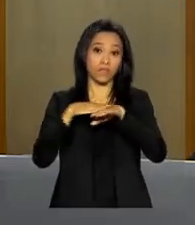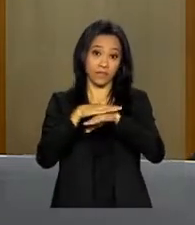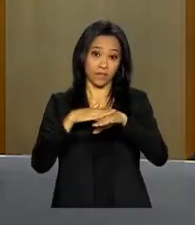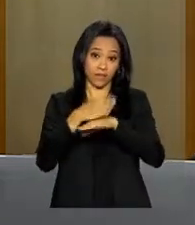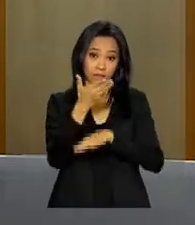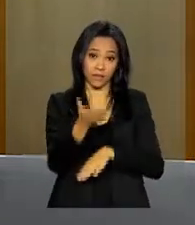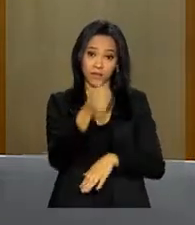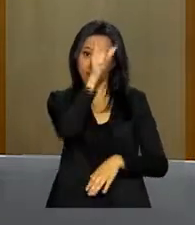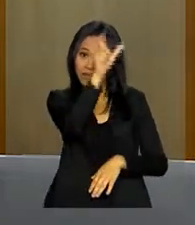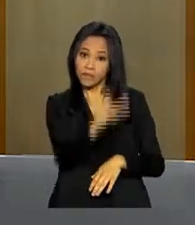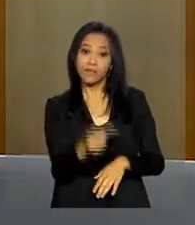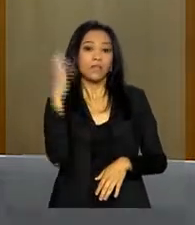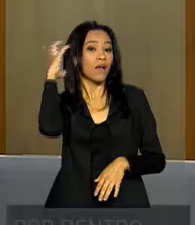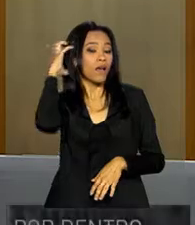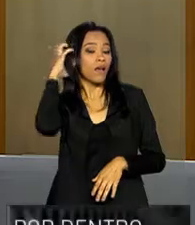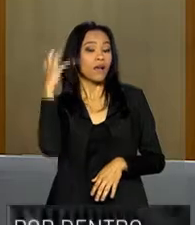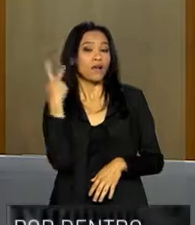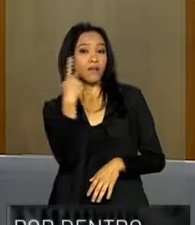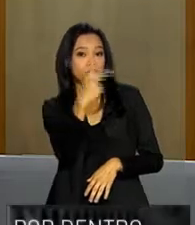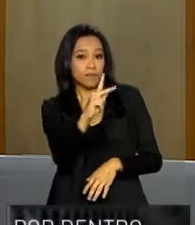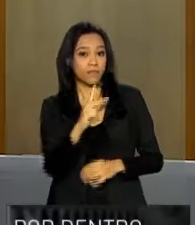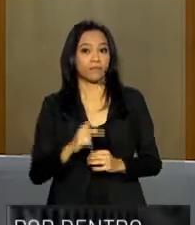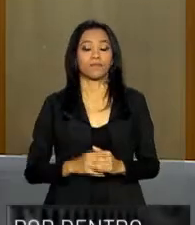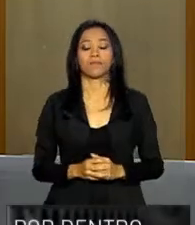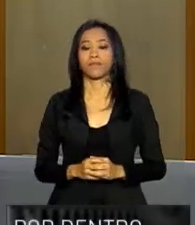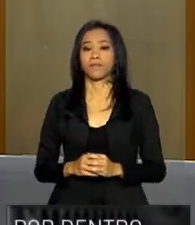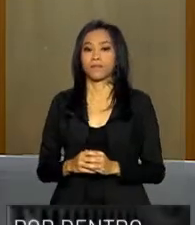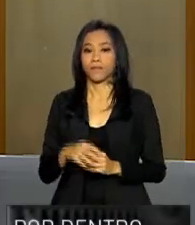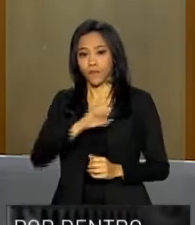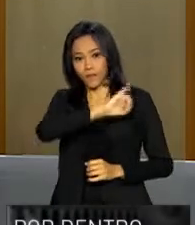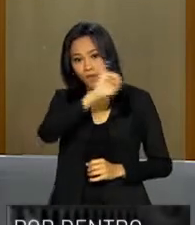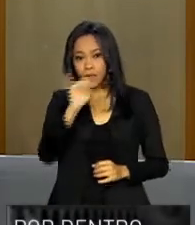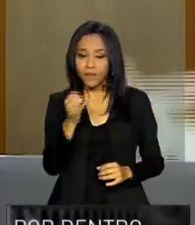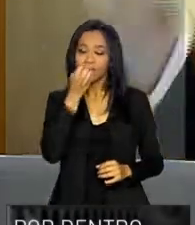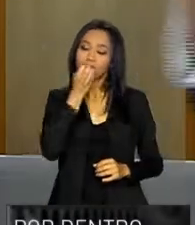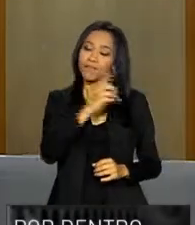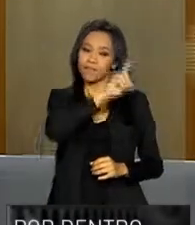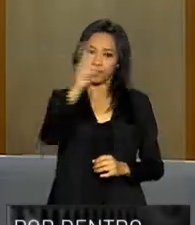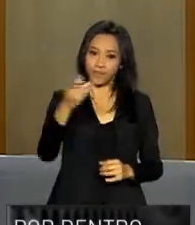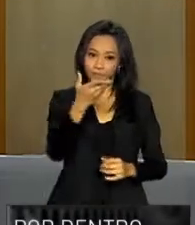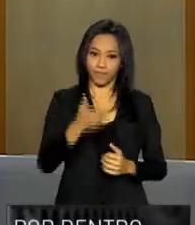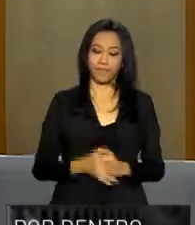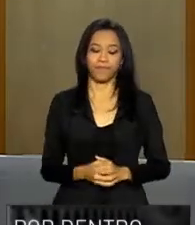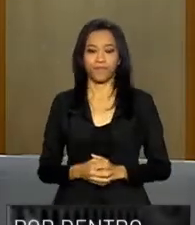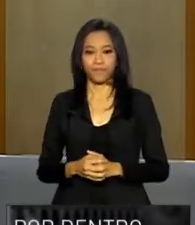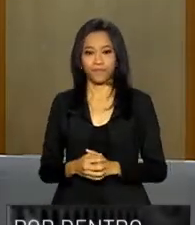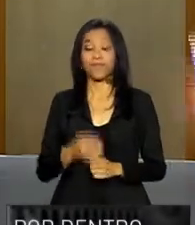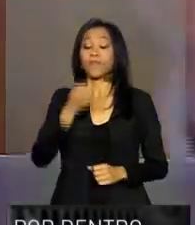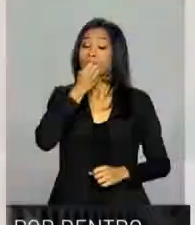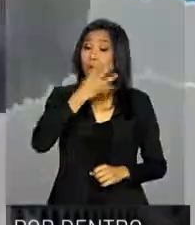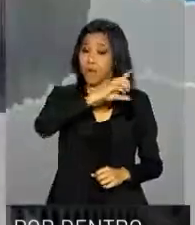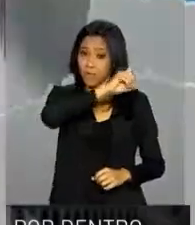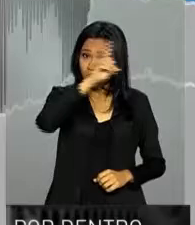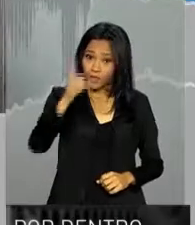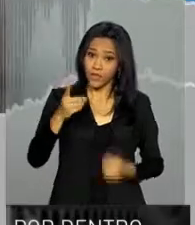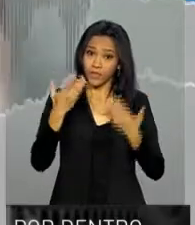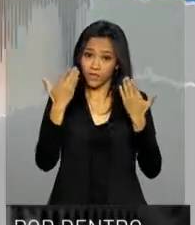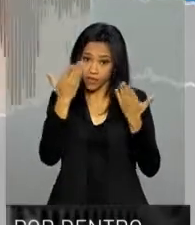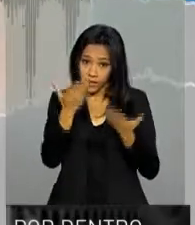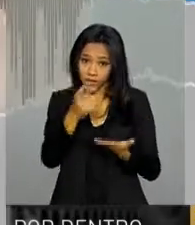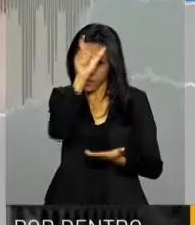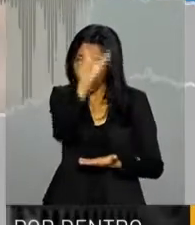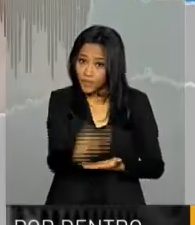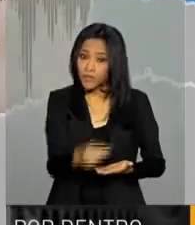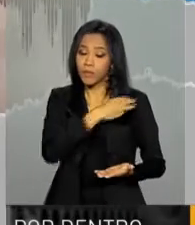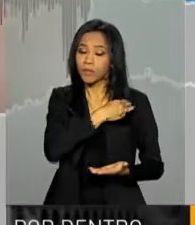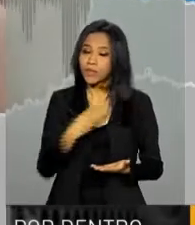da rádio banda b 550 a m olá elisângela bom dia pra você muito bom dia ao ministro o